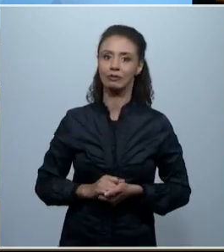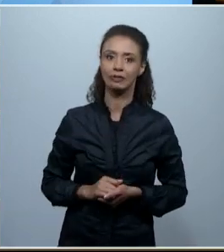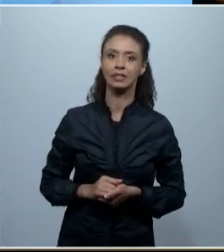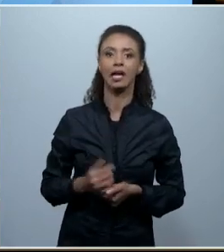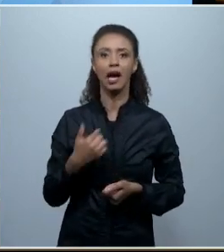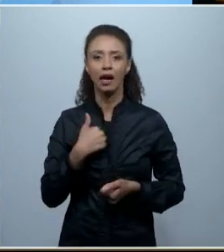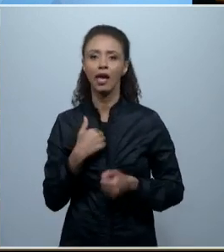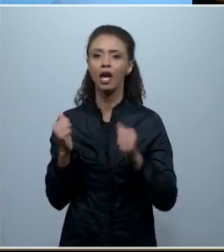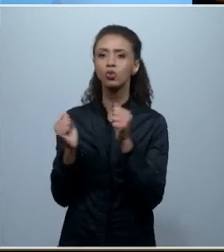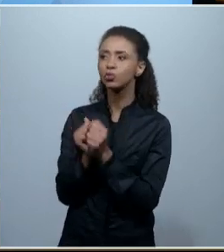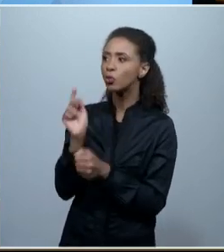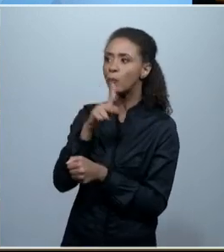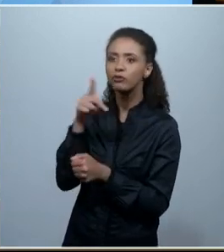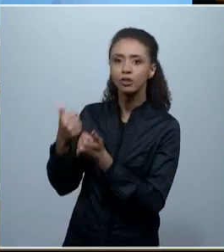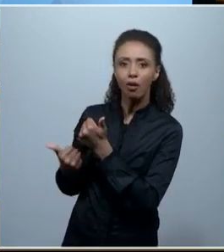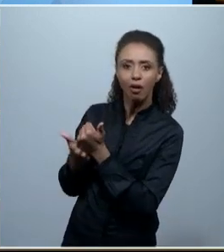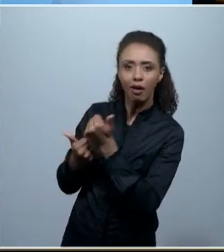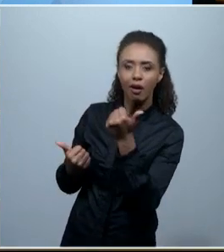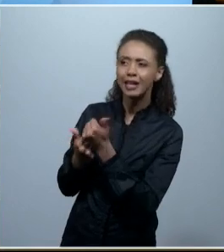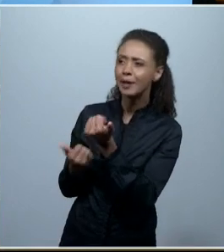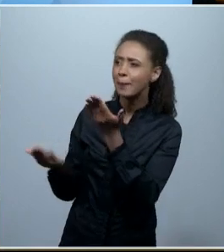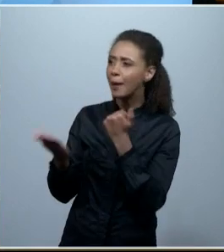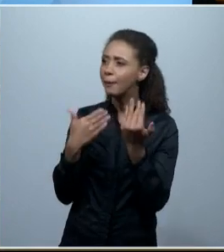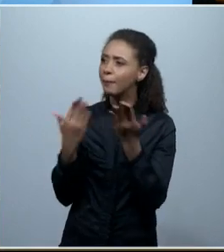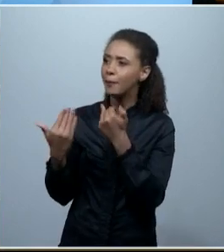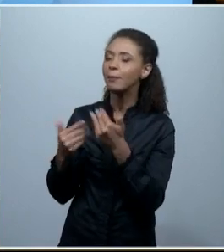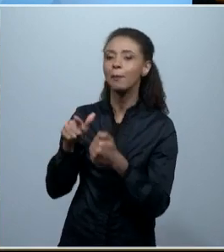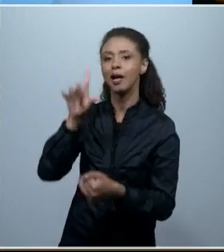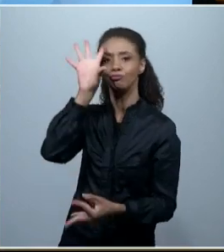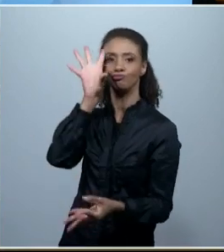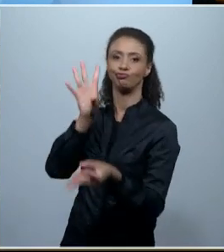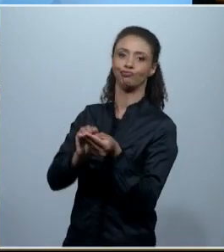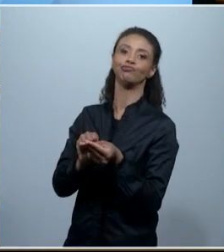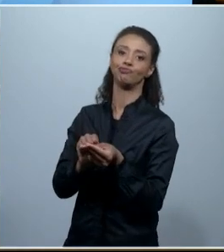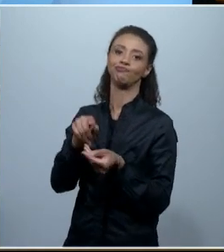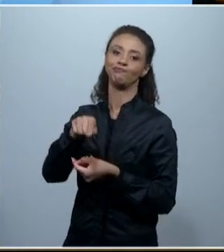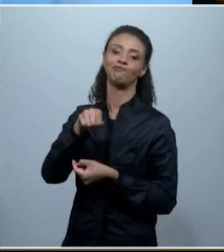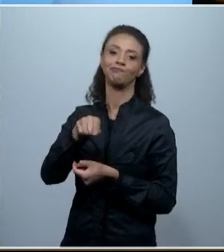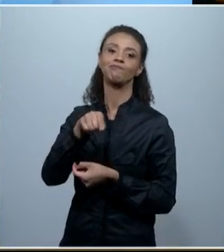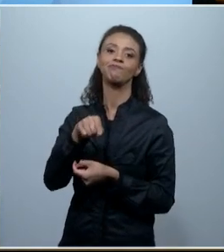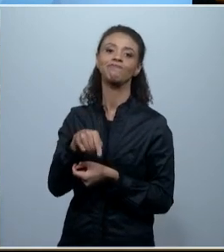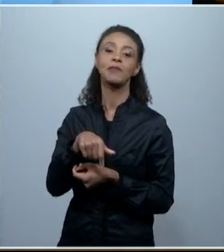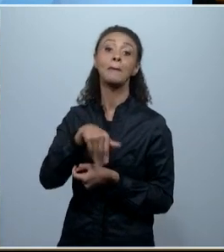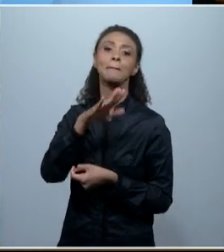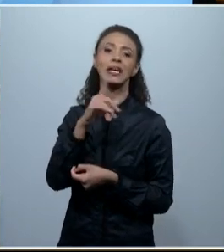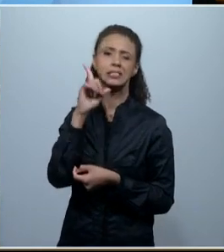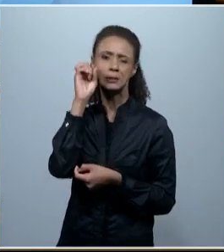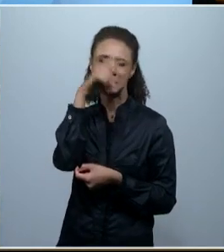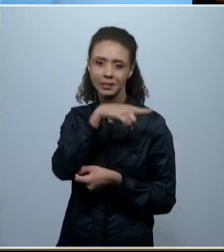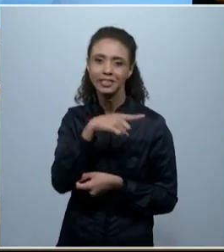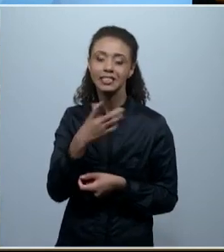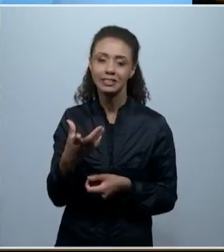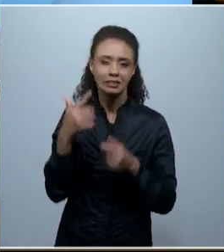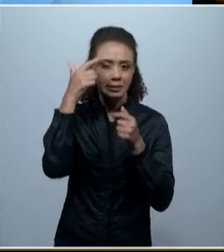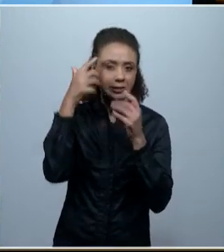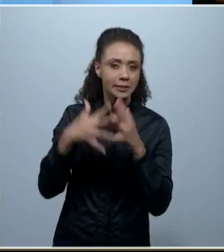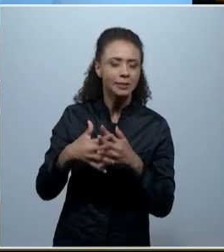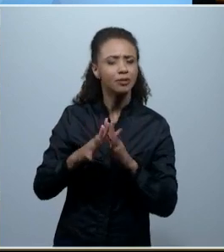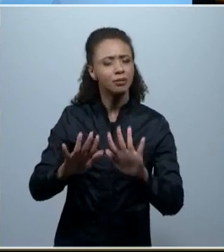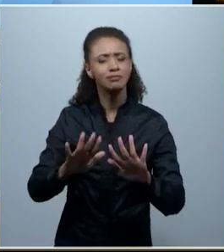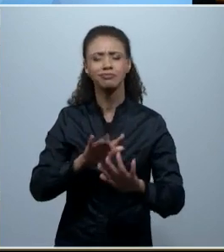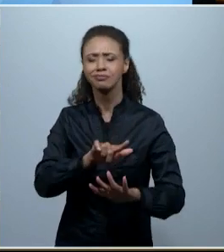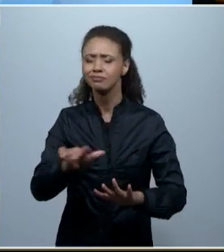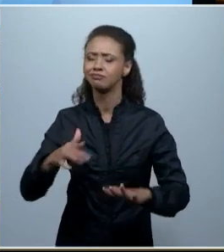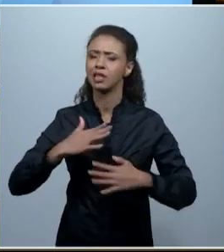mediadores eu vejo que esse é o ponto mais a mais sensível do curso mas fiquem tranquilos